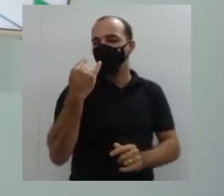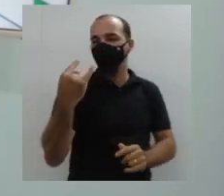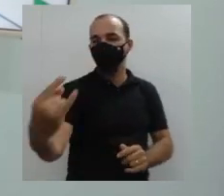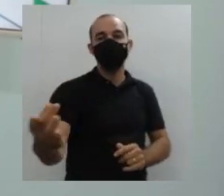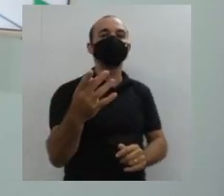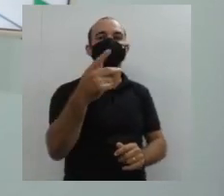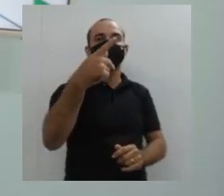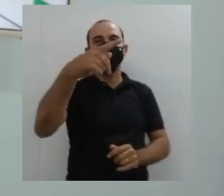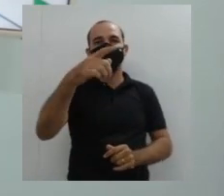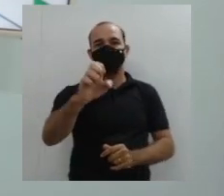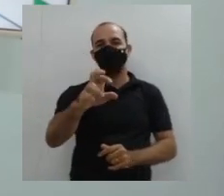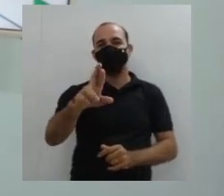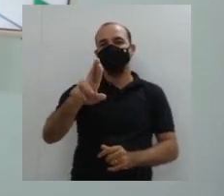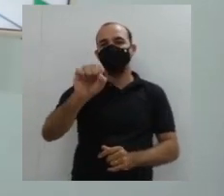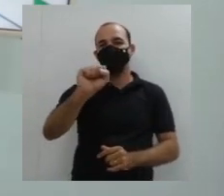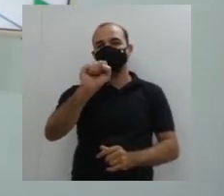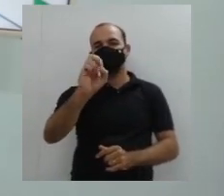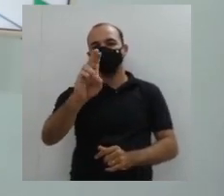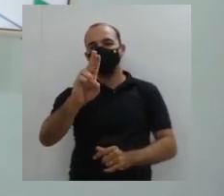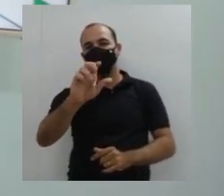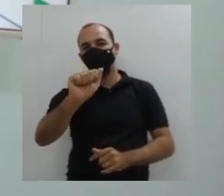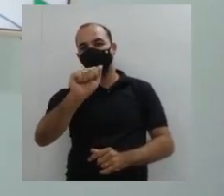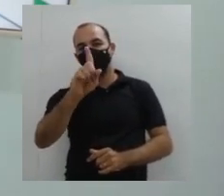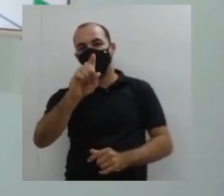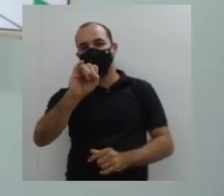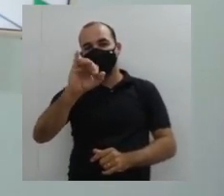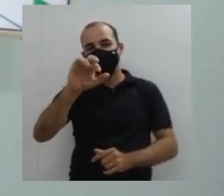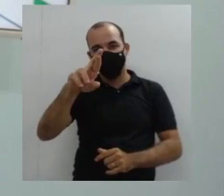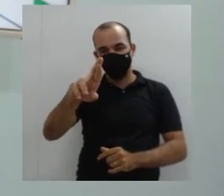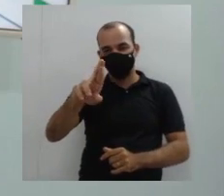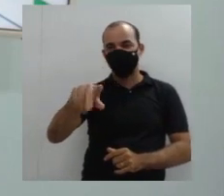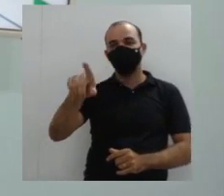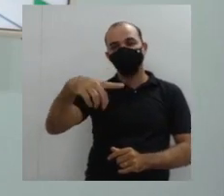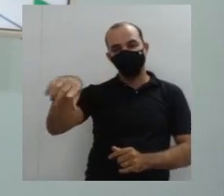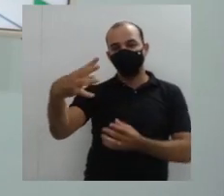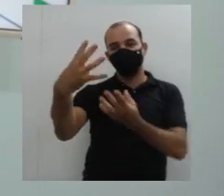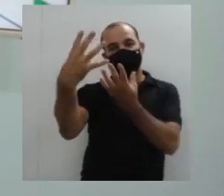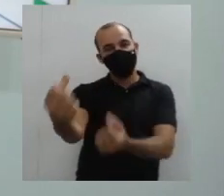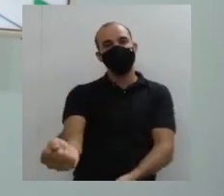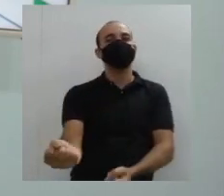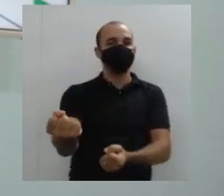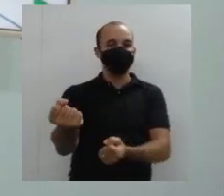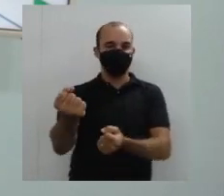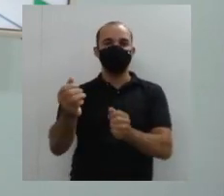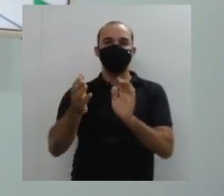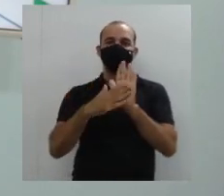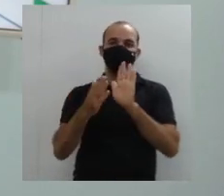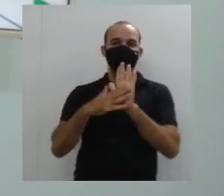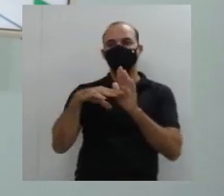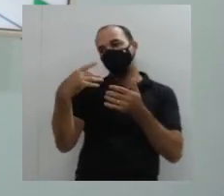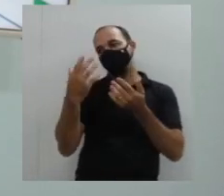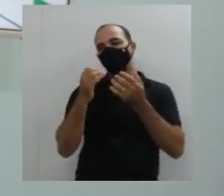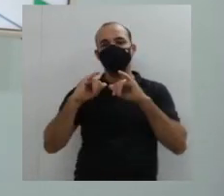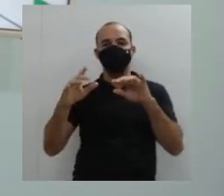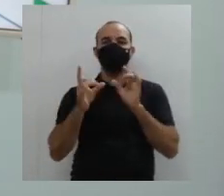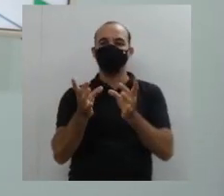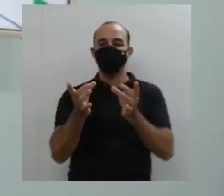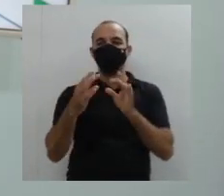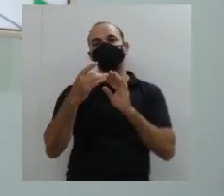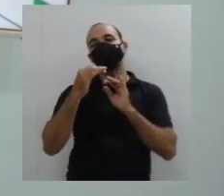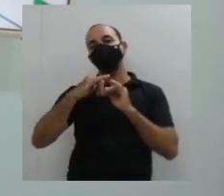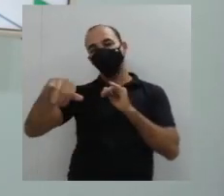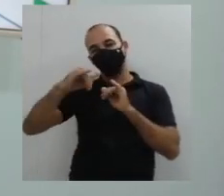seu receptor, convencer o outro. Agora, atenção, lembrem-se, como nós já